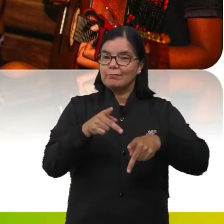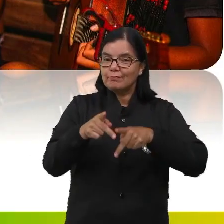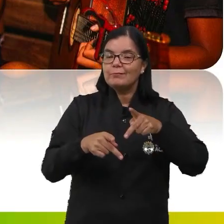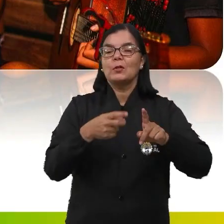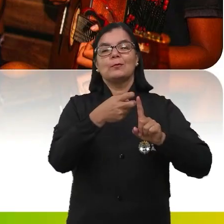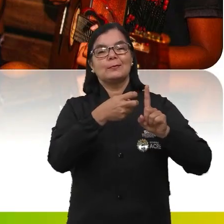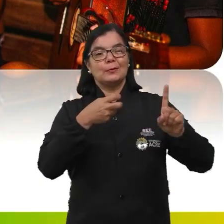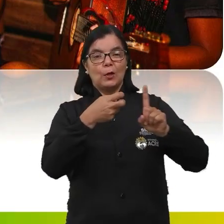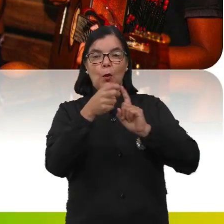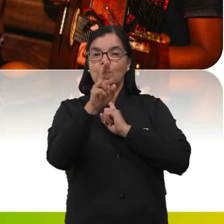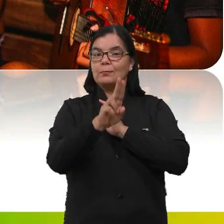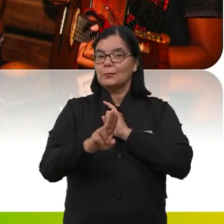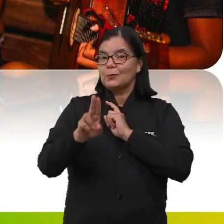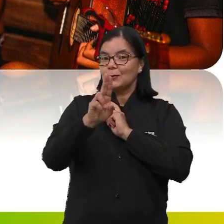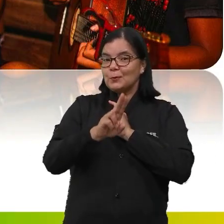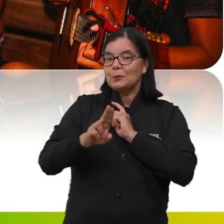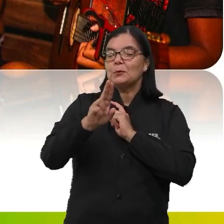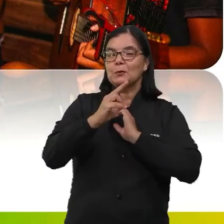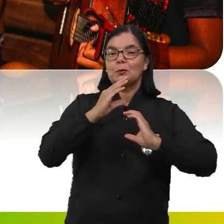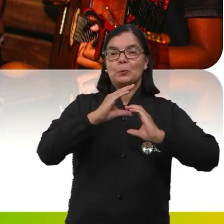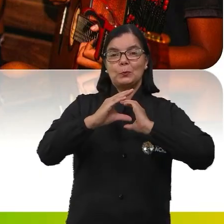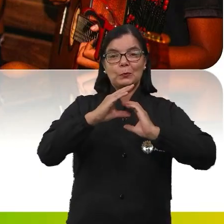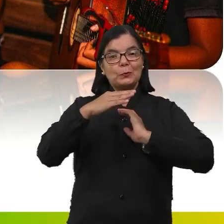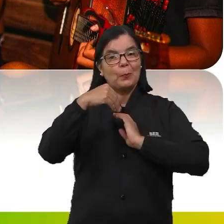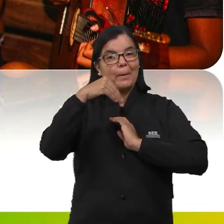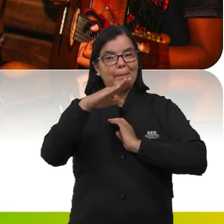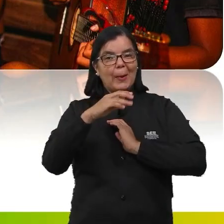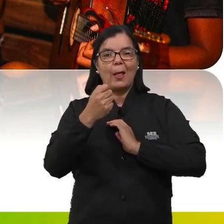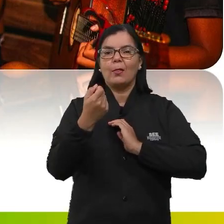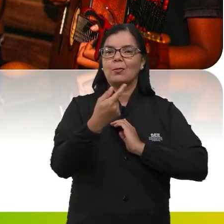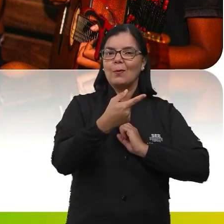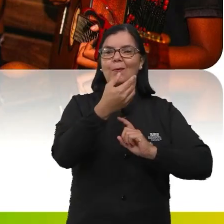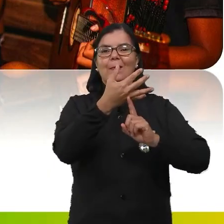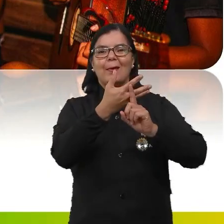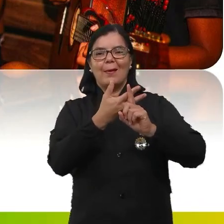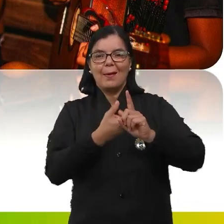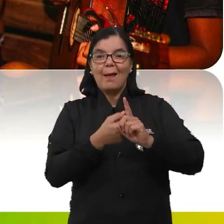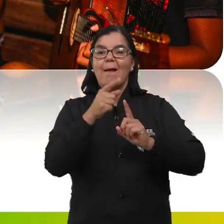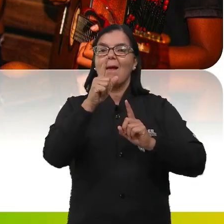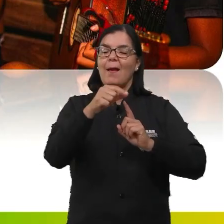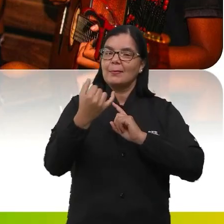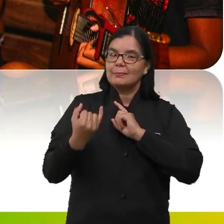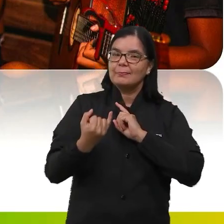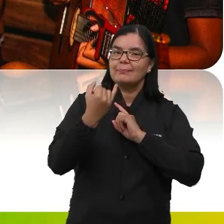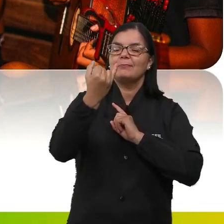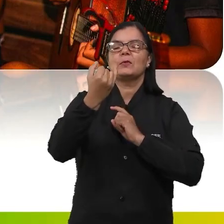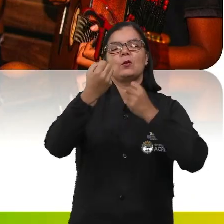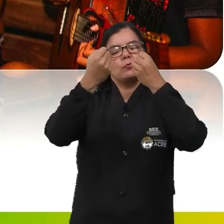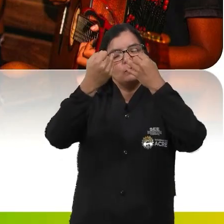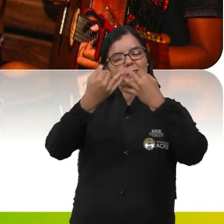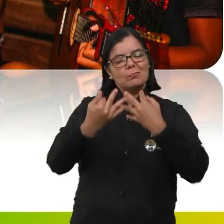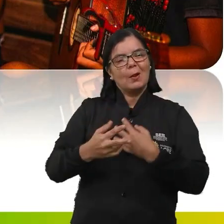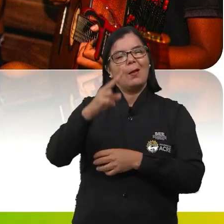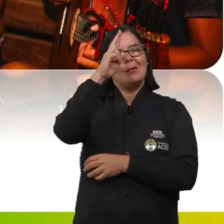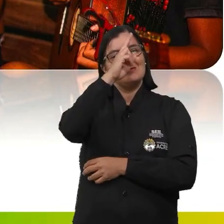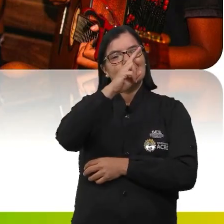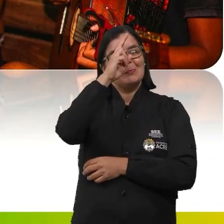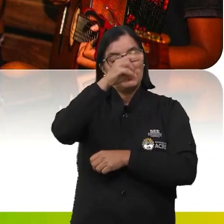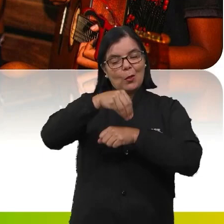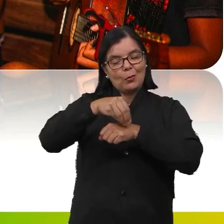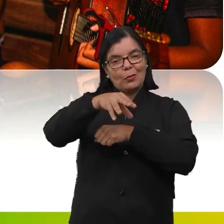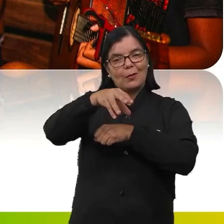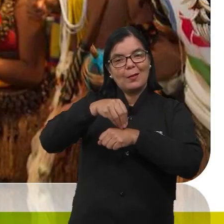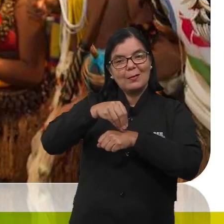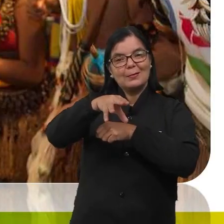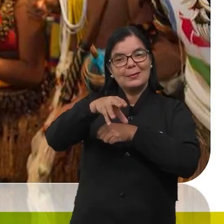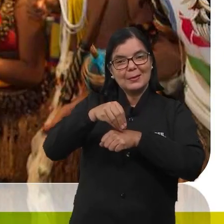eles utilizam a música muito mais do que a arte. É uma forma essencial de contar história e